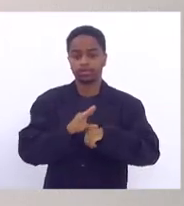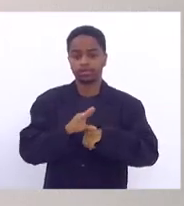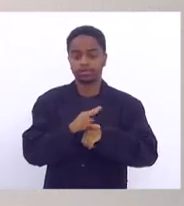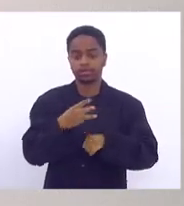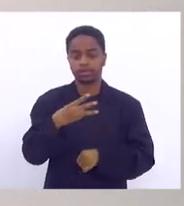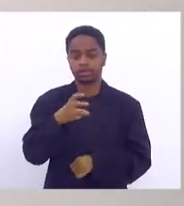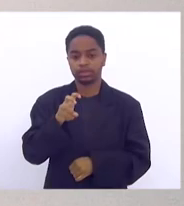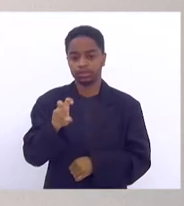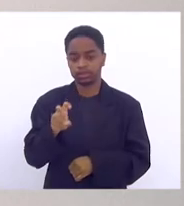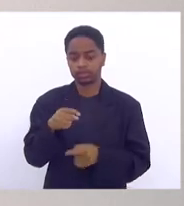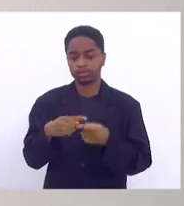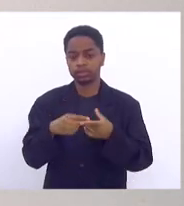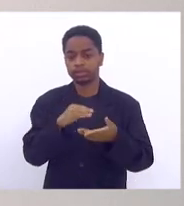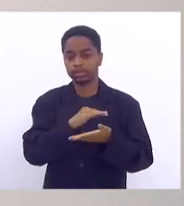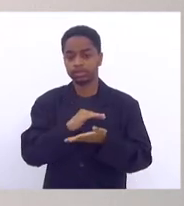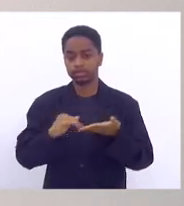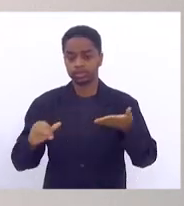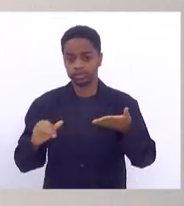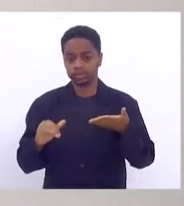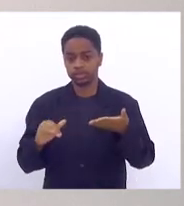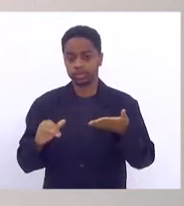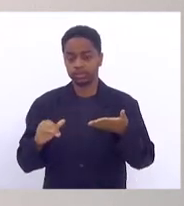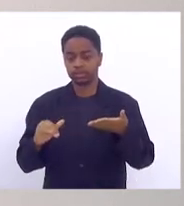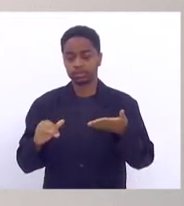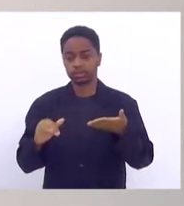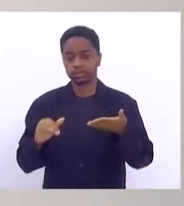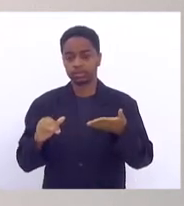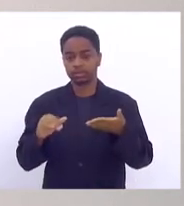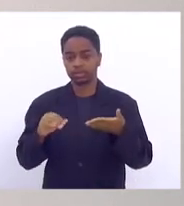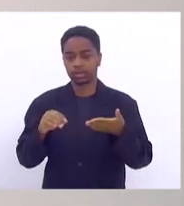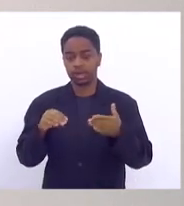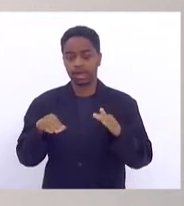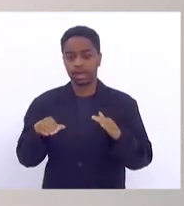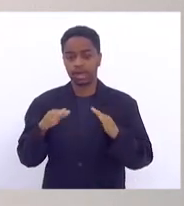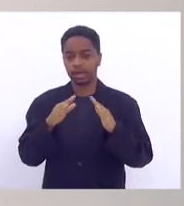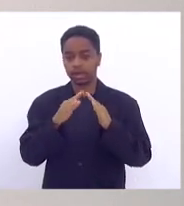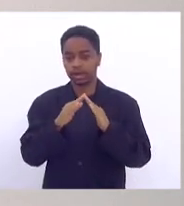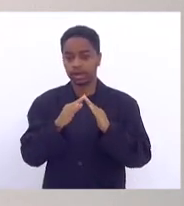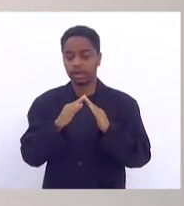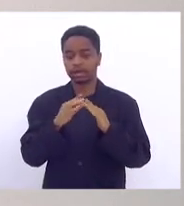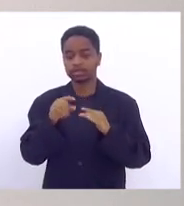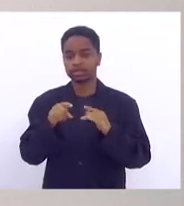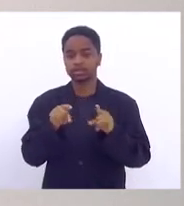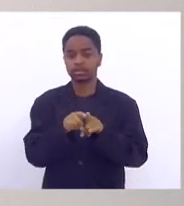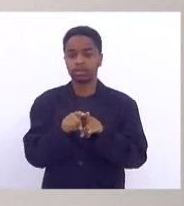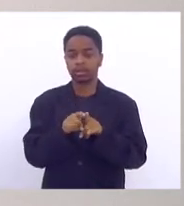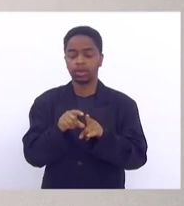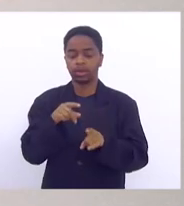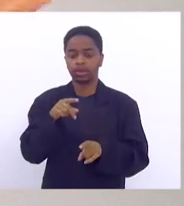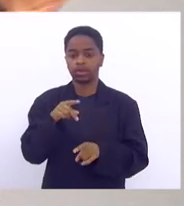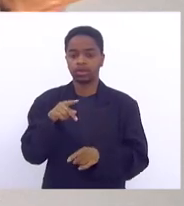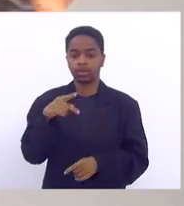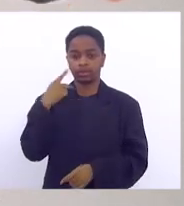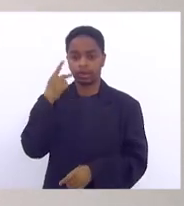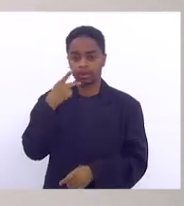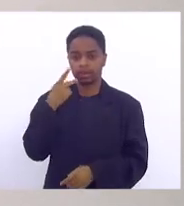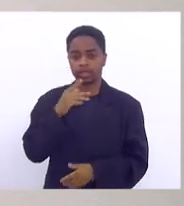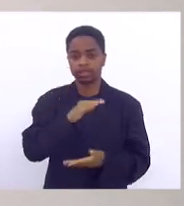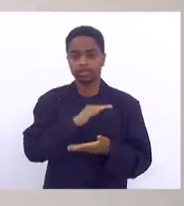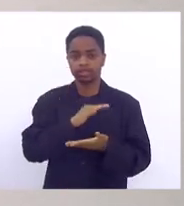que tira do Parlamento da casa respectiva a possibilidade de dizer não